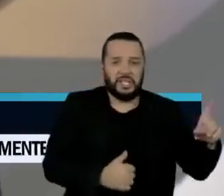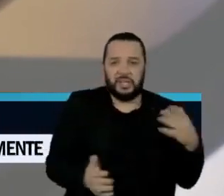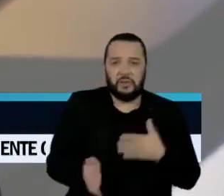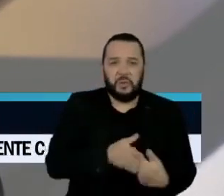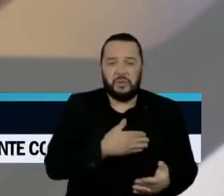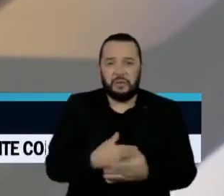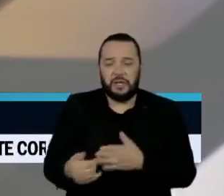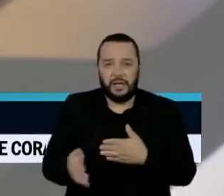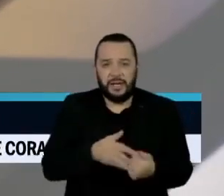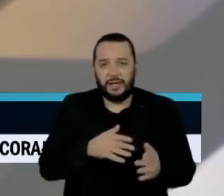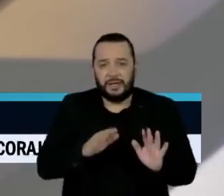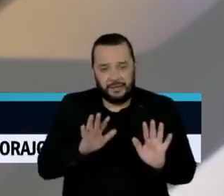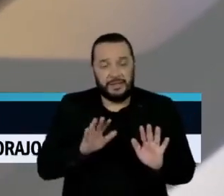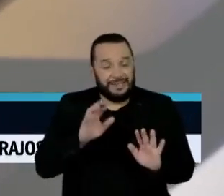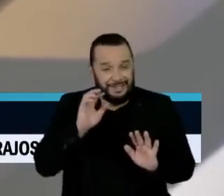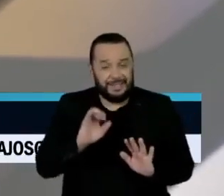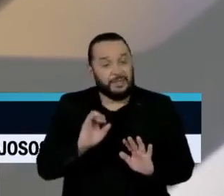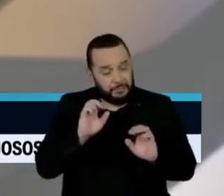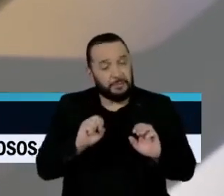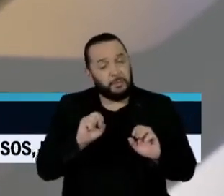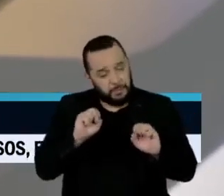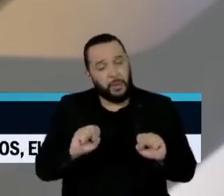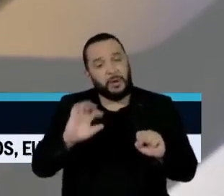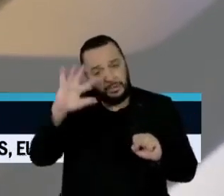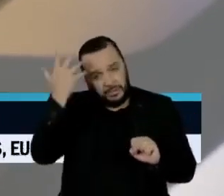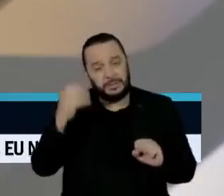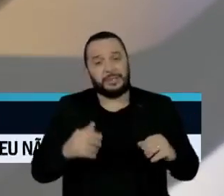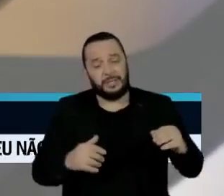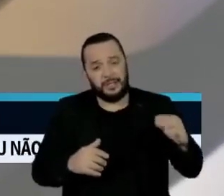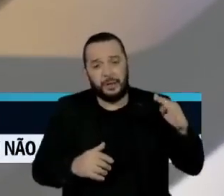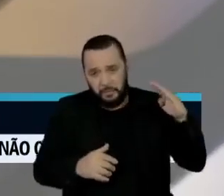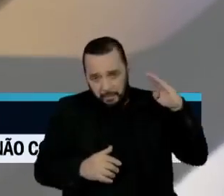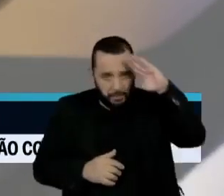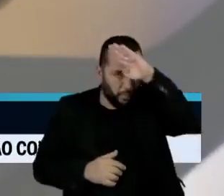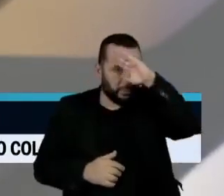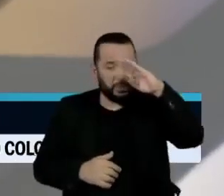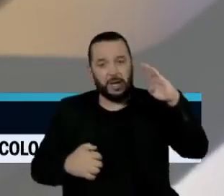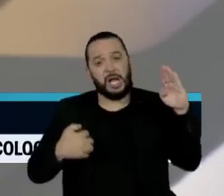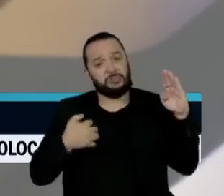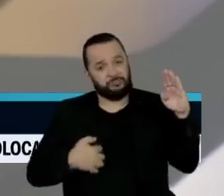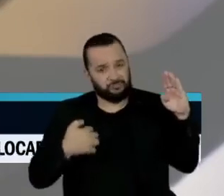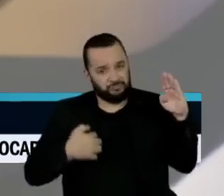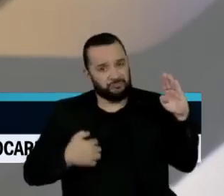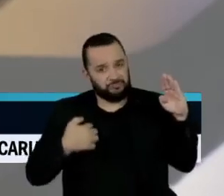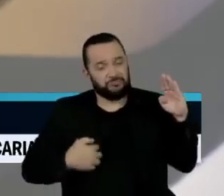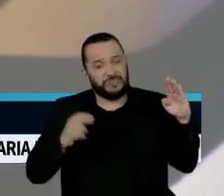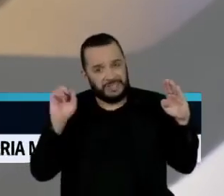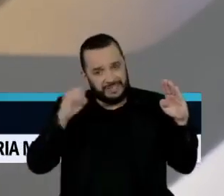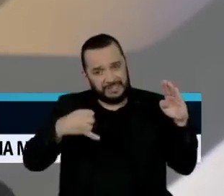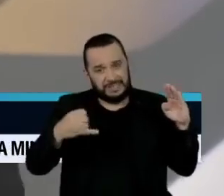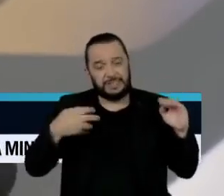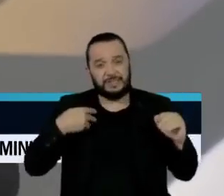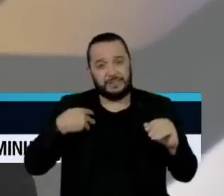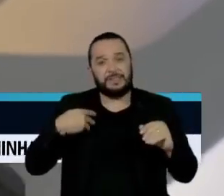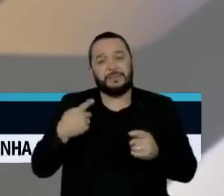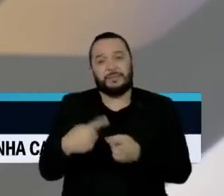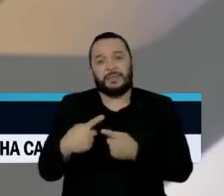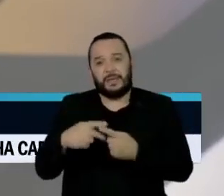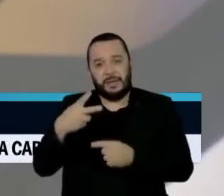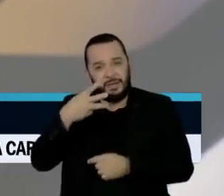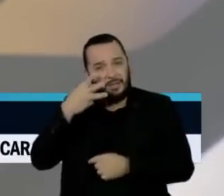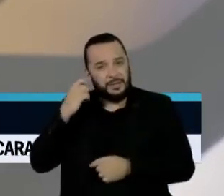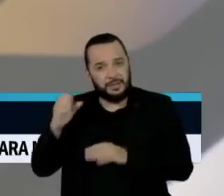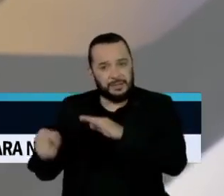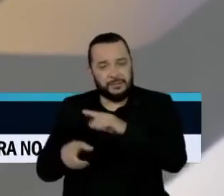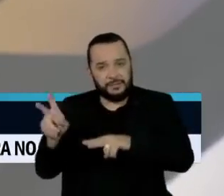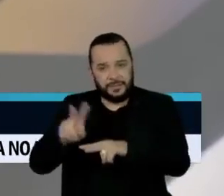mesmo sangrar bastante bolsonaro mas ao mesmo tempo a o bolsonaro está apoiando muito e ele deu uma entrevista